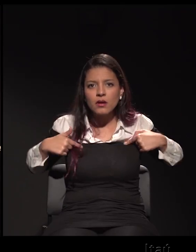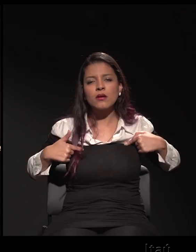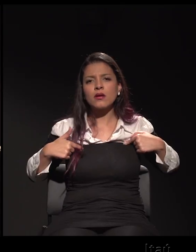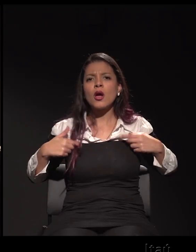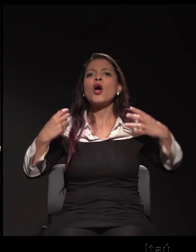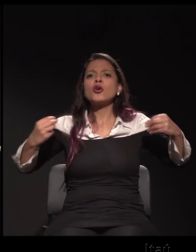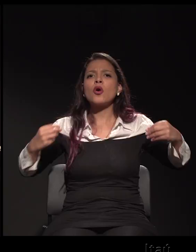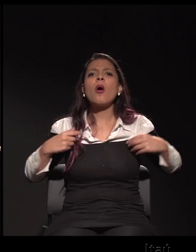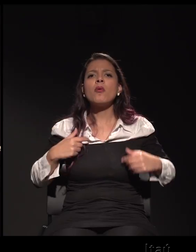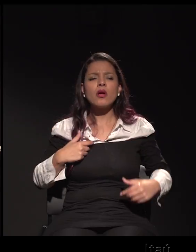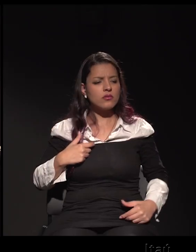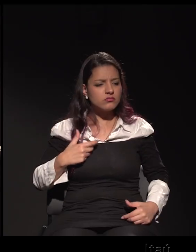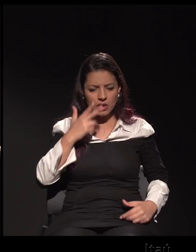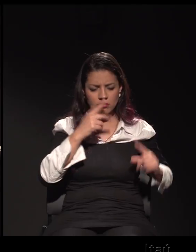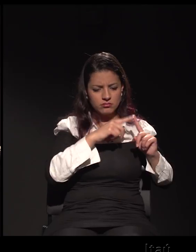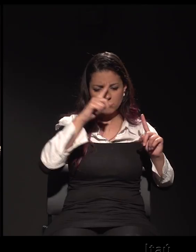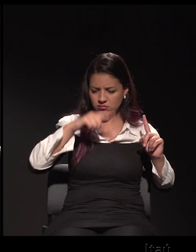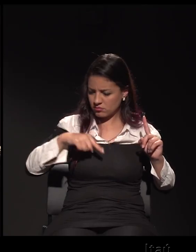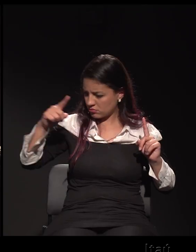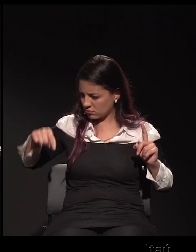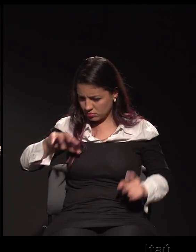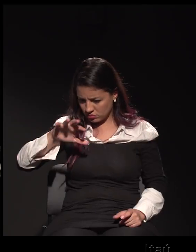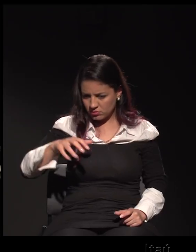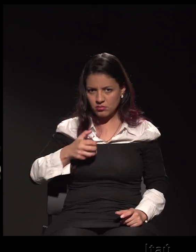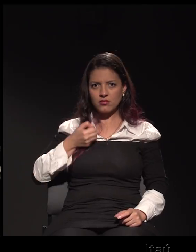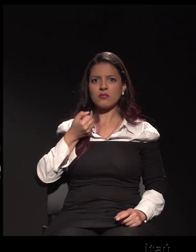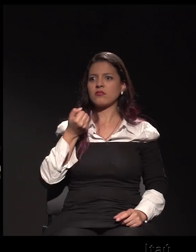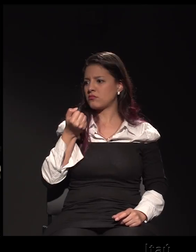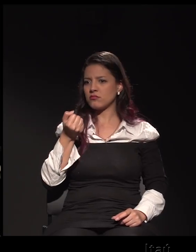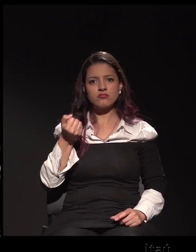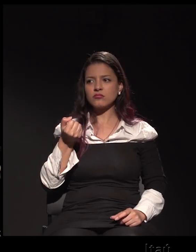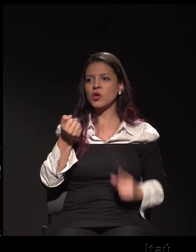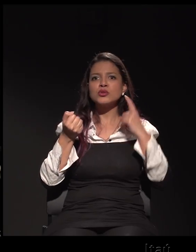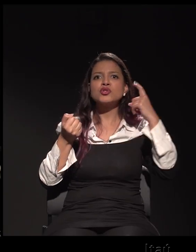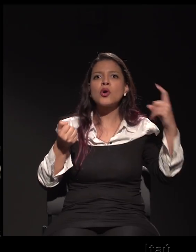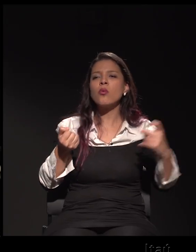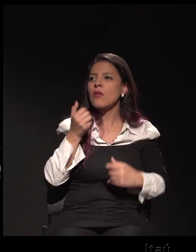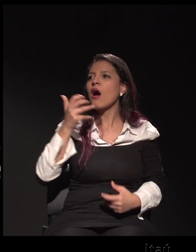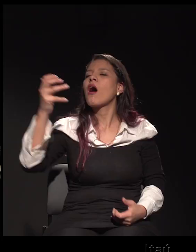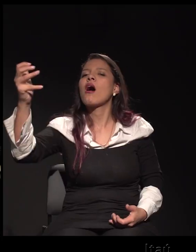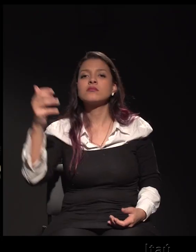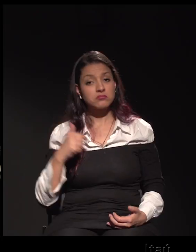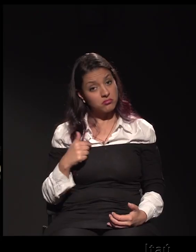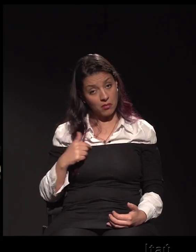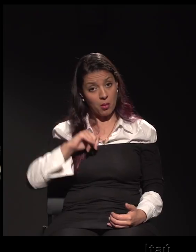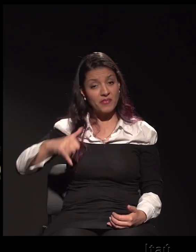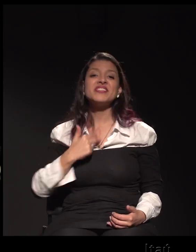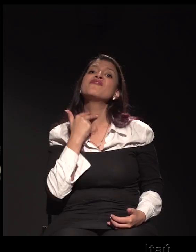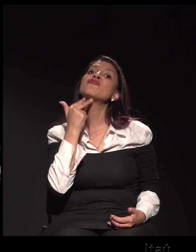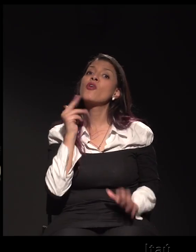e dar um direcionamento para elas? Eu descobri a partir da voz. Claro, a partir do instrumento. Mas